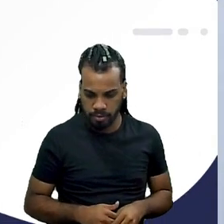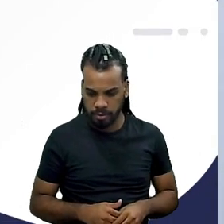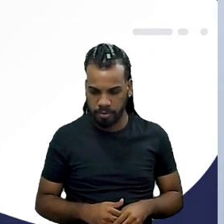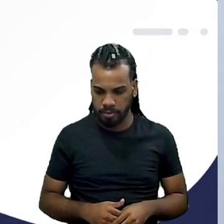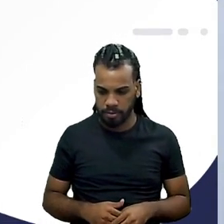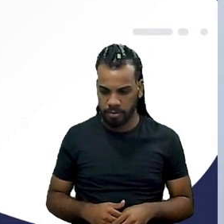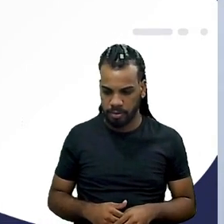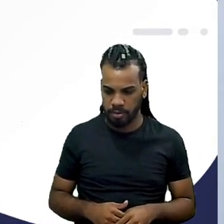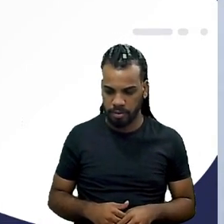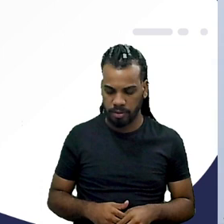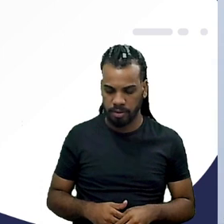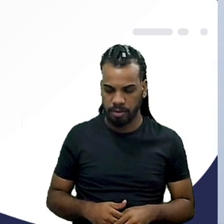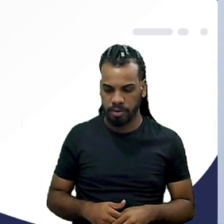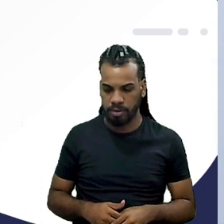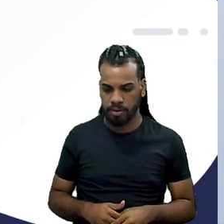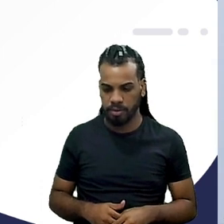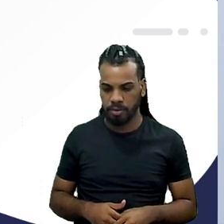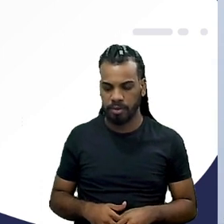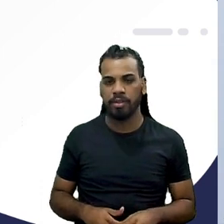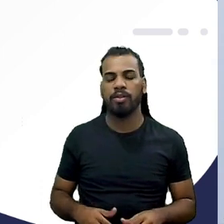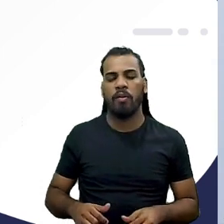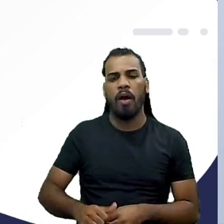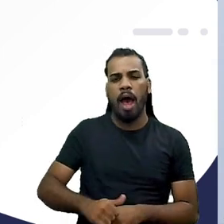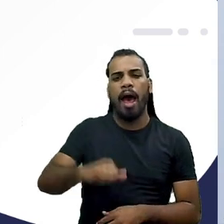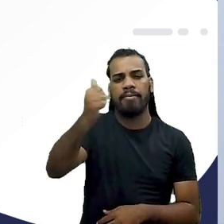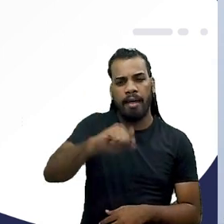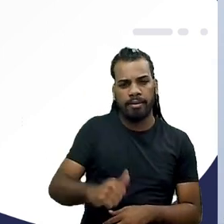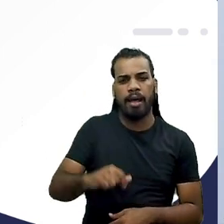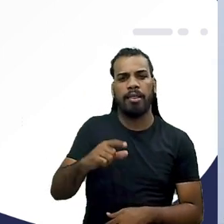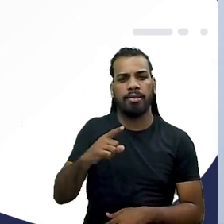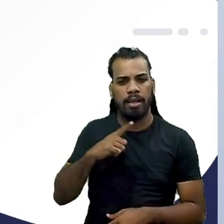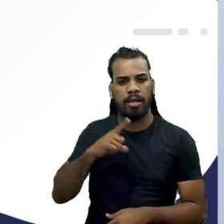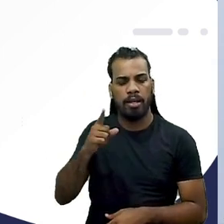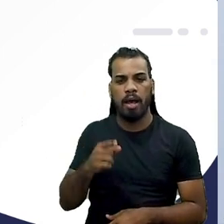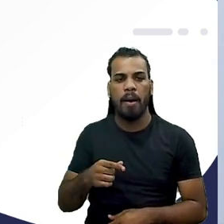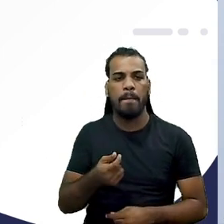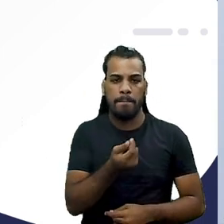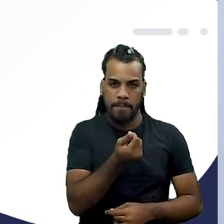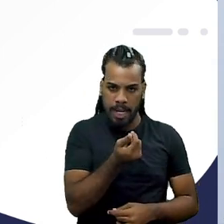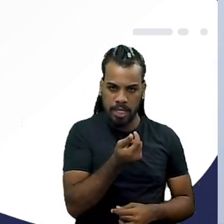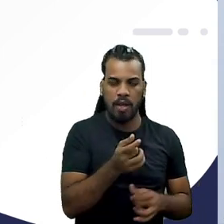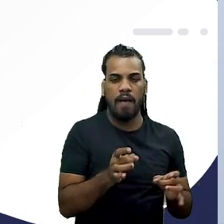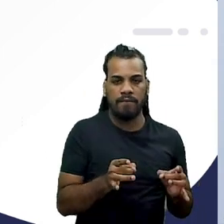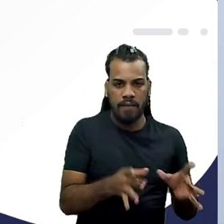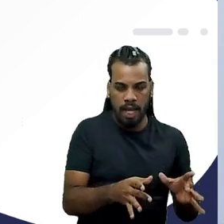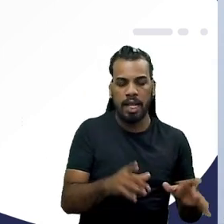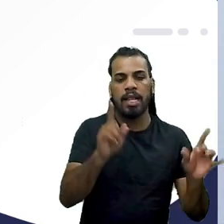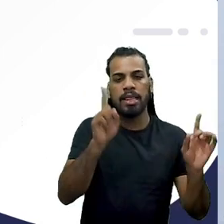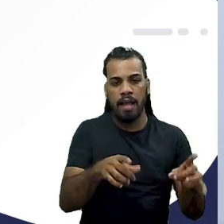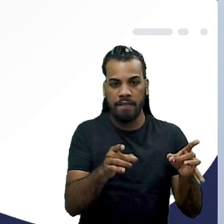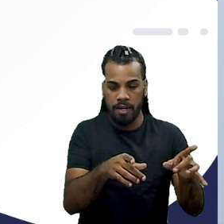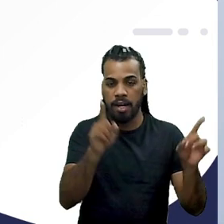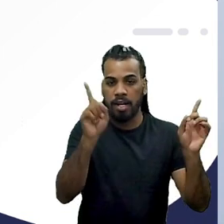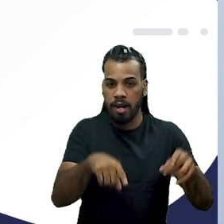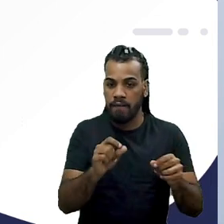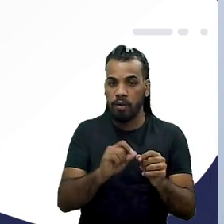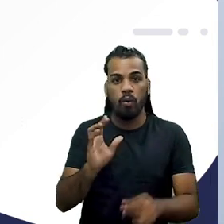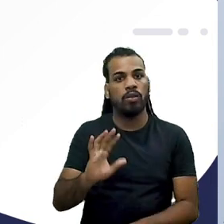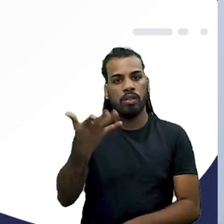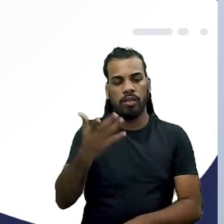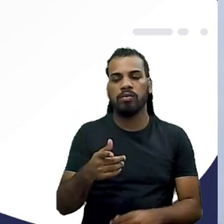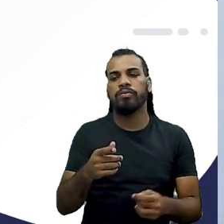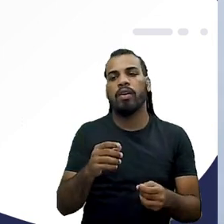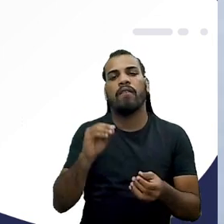vou analisar na primeira condição, você observa que o preço de venda, que na prática, o que é que acontece? Por falta